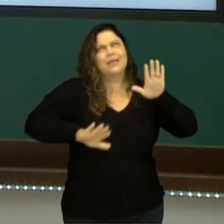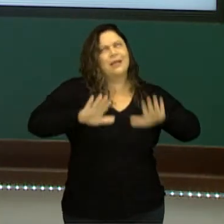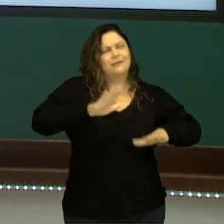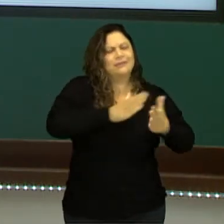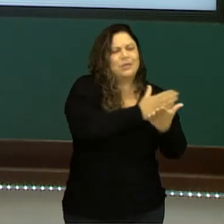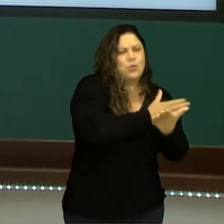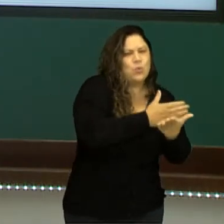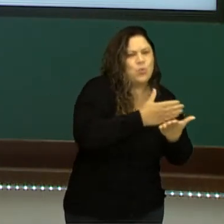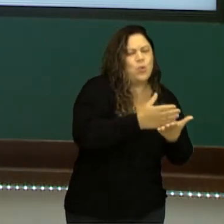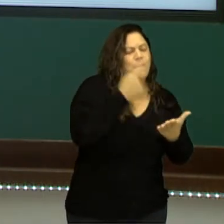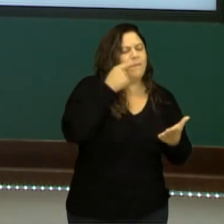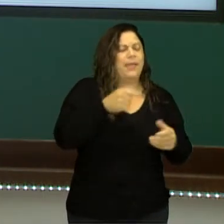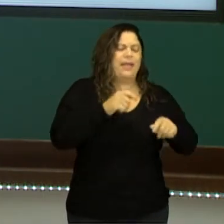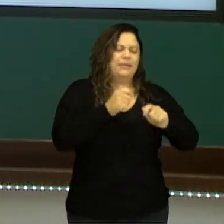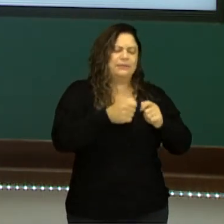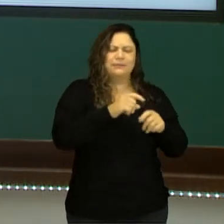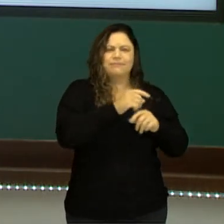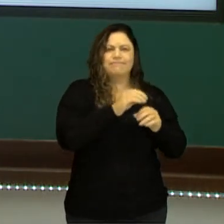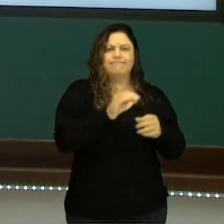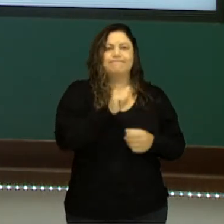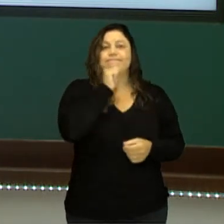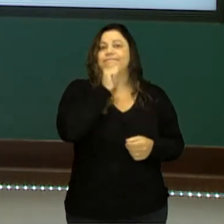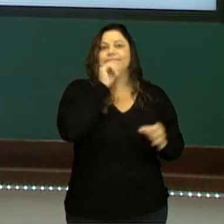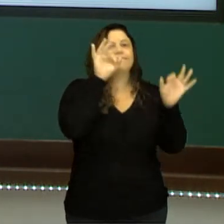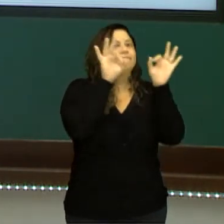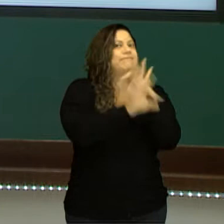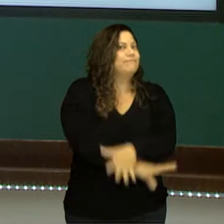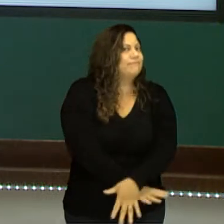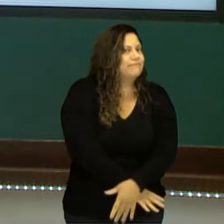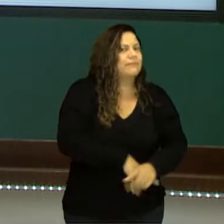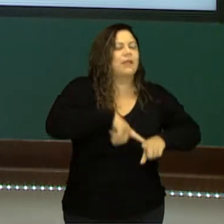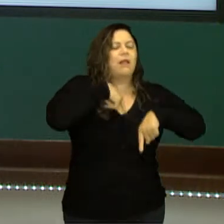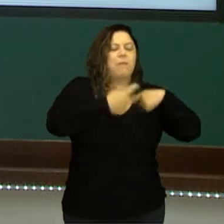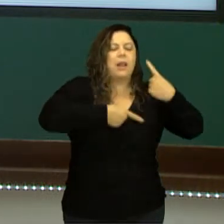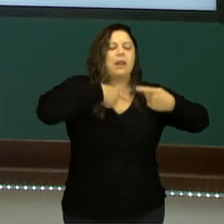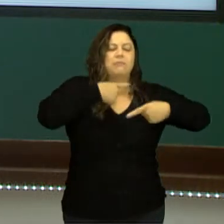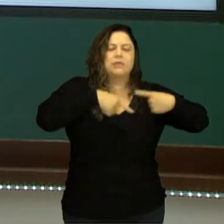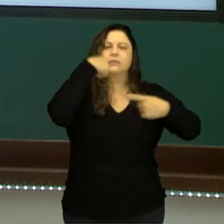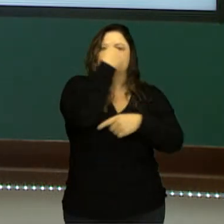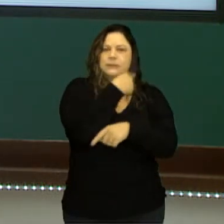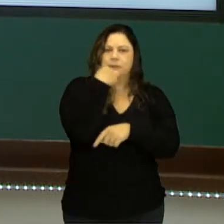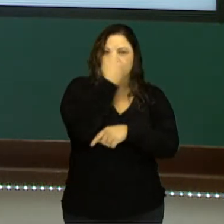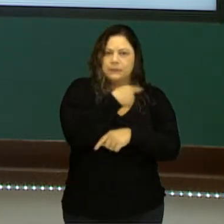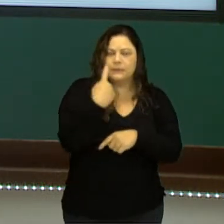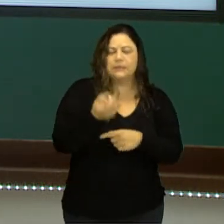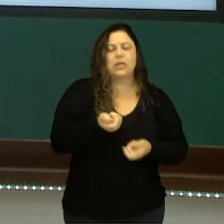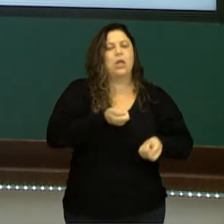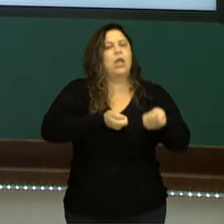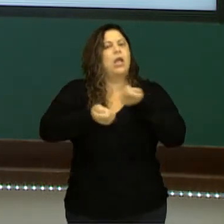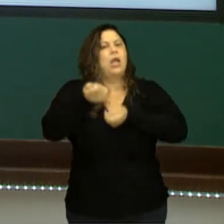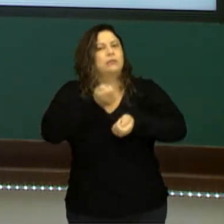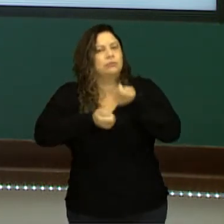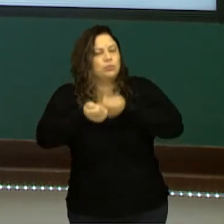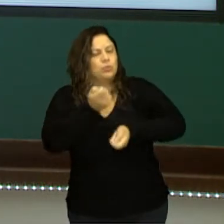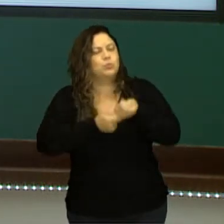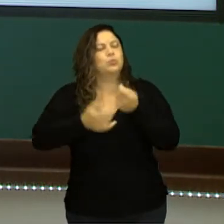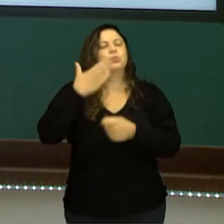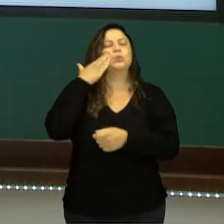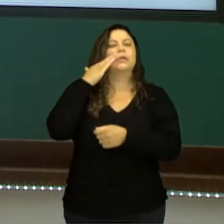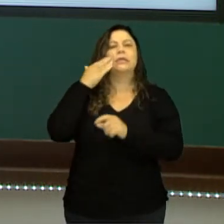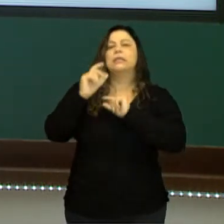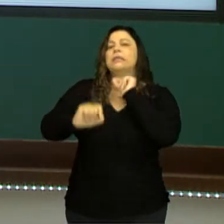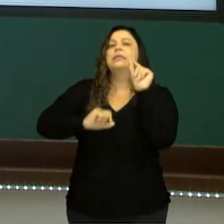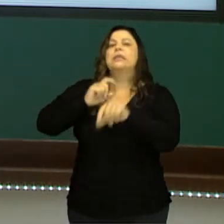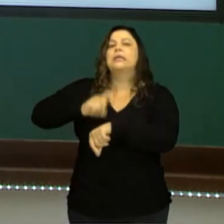tarefa escolar e você não termina, e se passou horas e horas dessa tarefa. É ter autocontrole, né? Conseguir entender ali